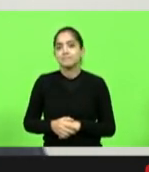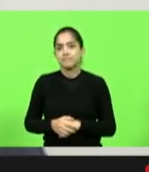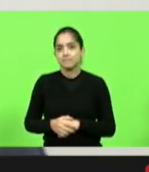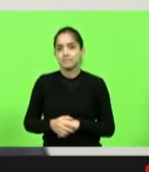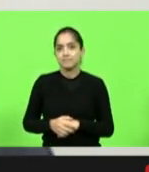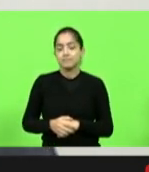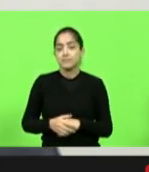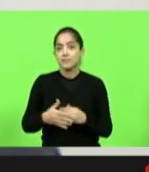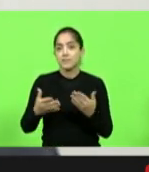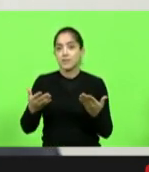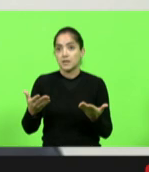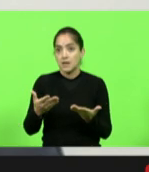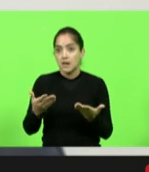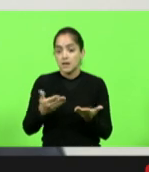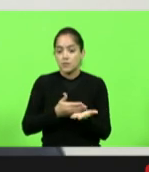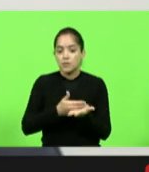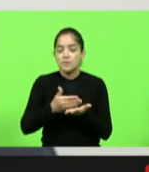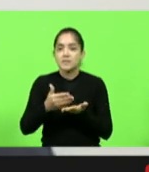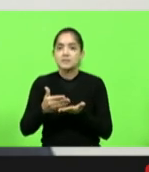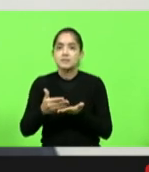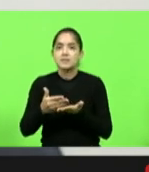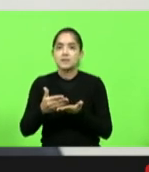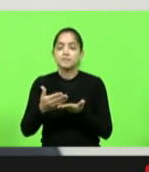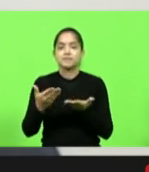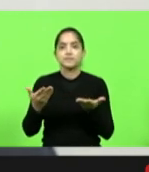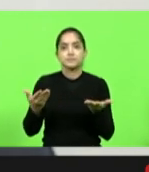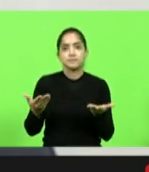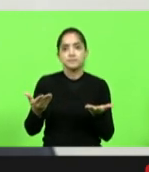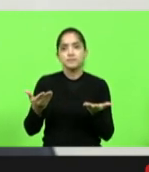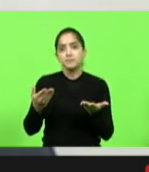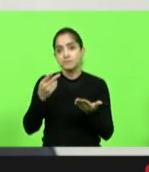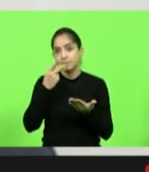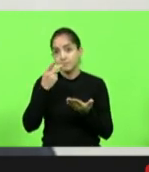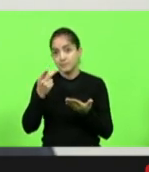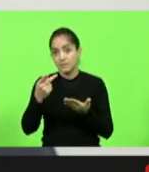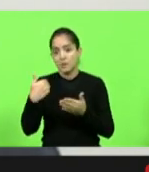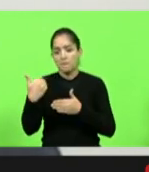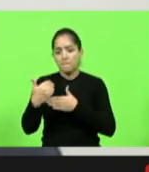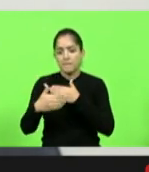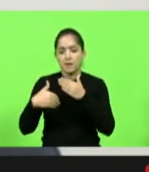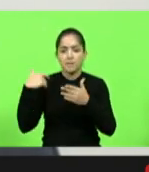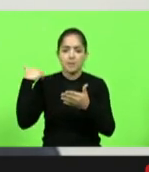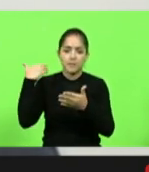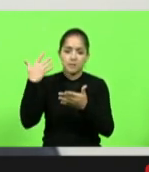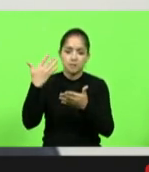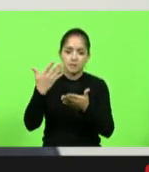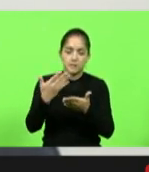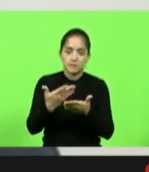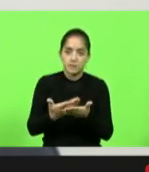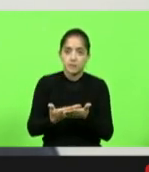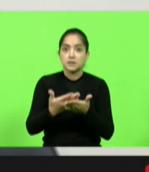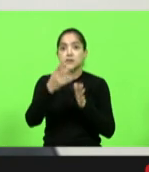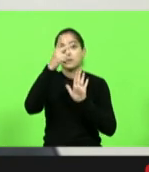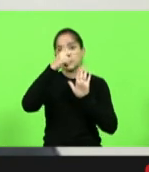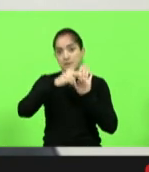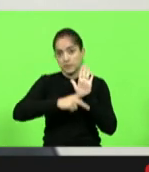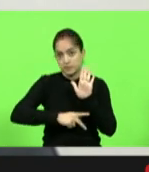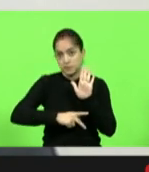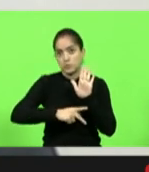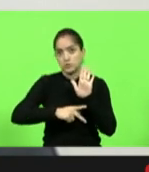Acho que nós temos que iniciar a fala dizendo de uma longa trajetória, né, que esse projeto, a Lei